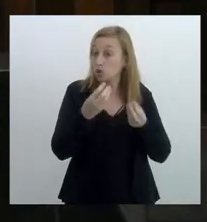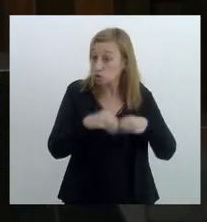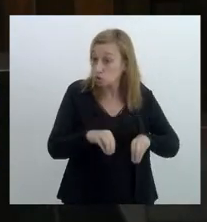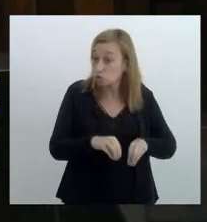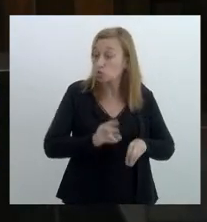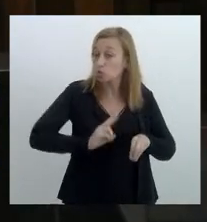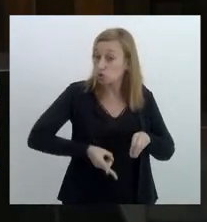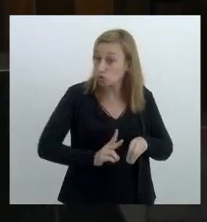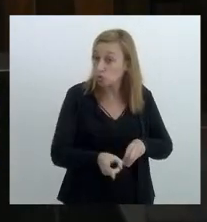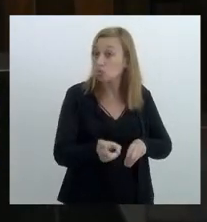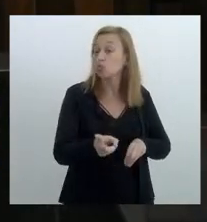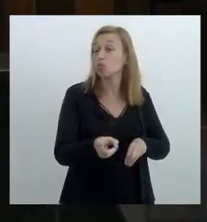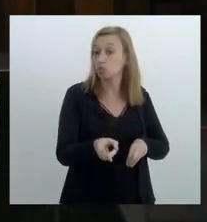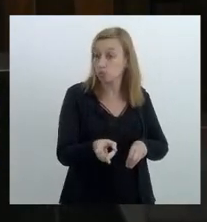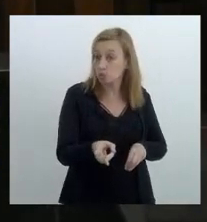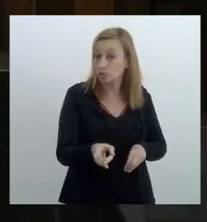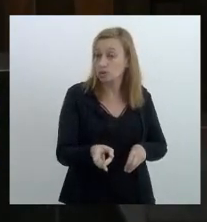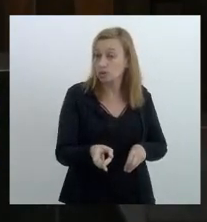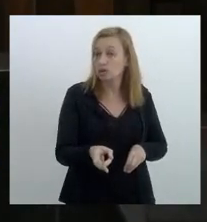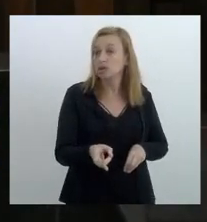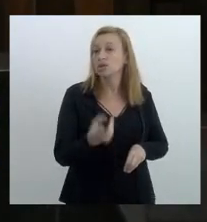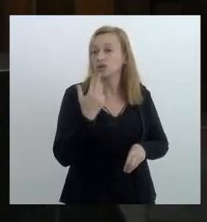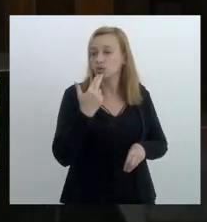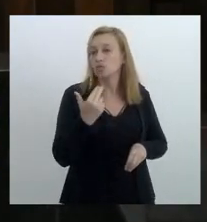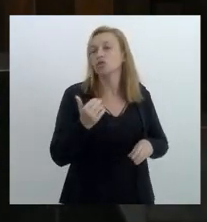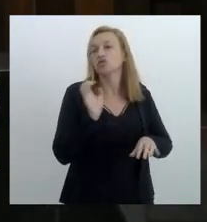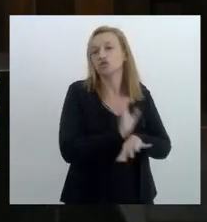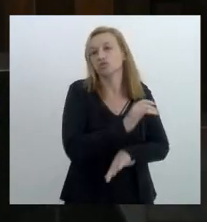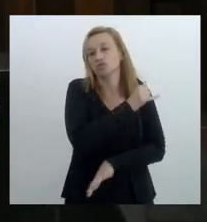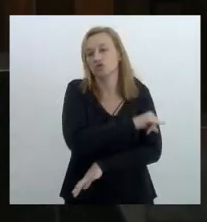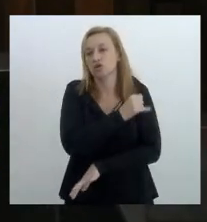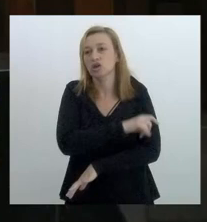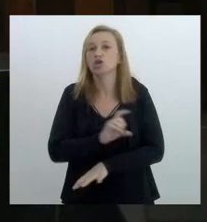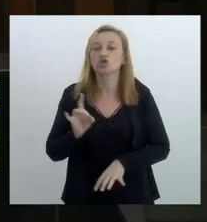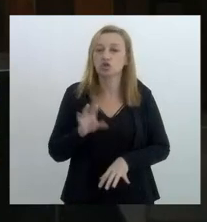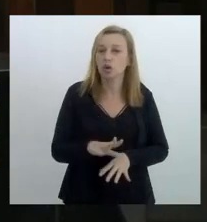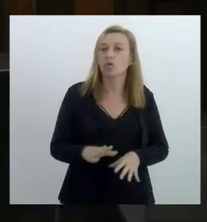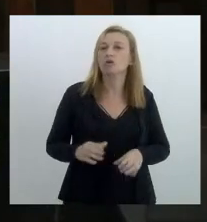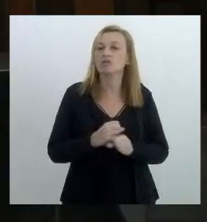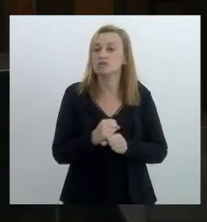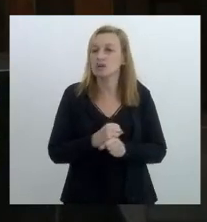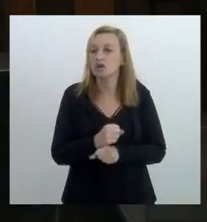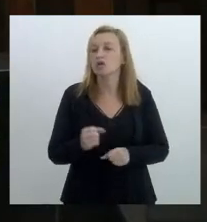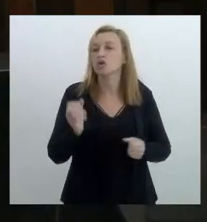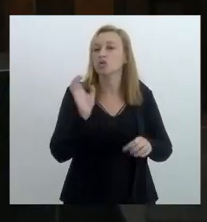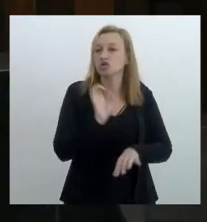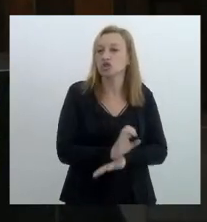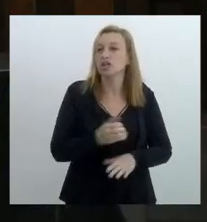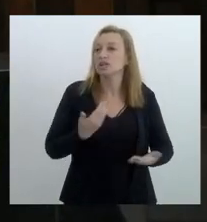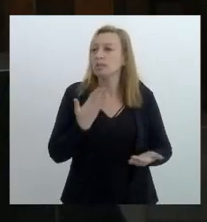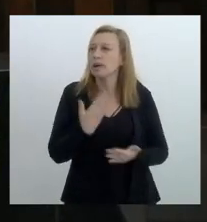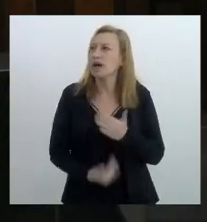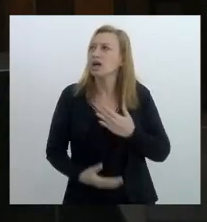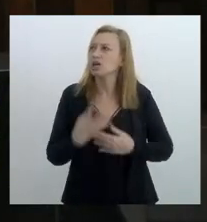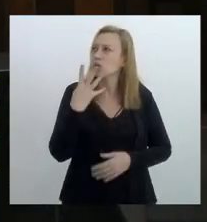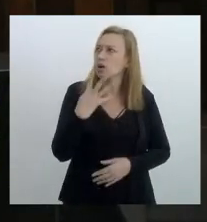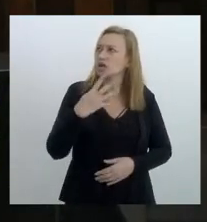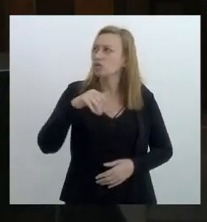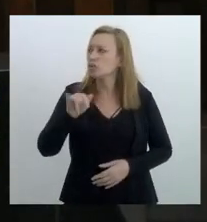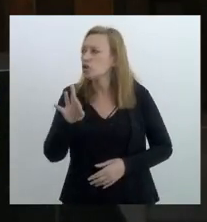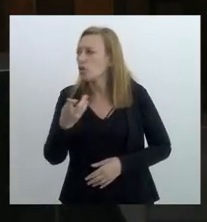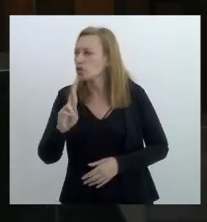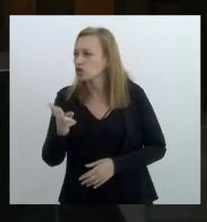continua causando prejuízos astronômicos para o Estado do Rio de Janeiro. Só esse ano, o Estado está pagando cerca de 4